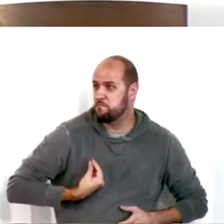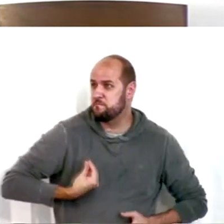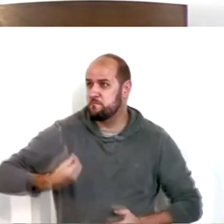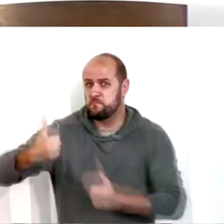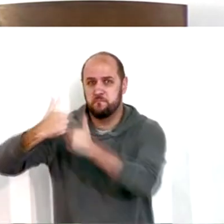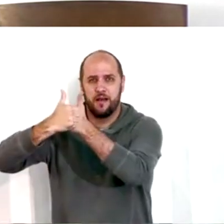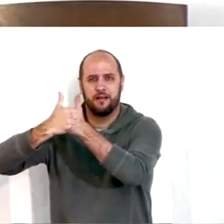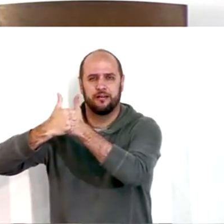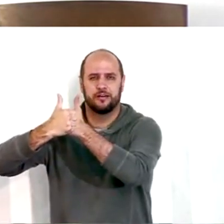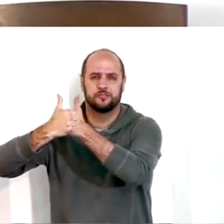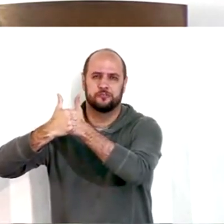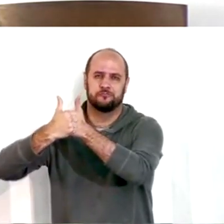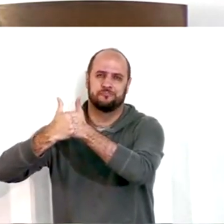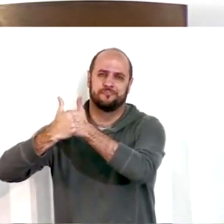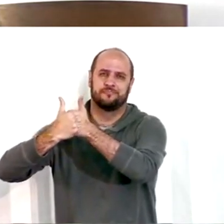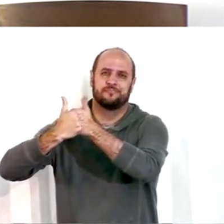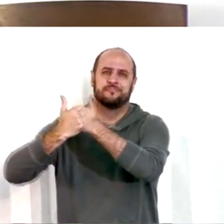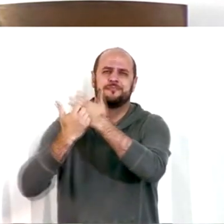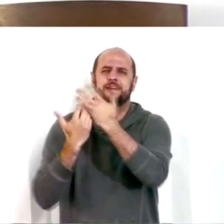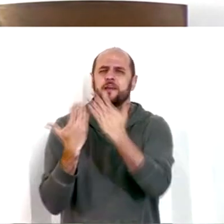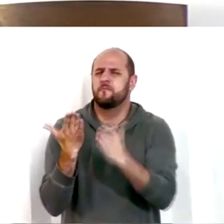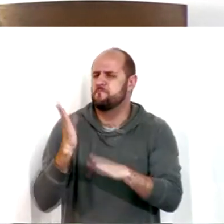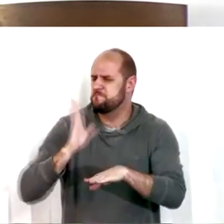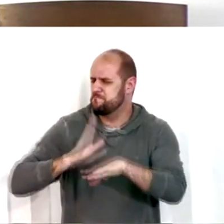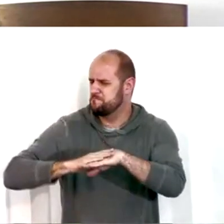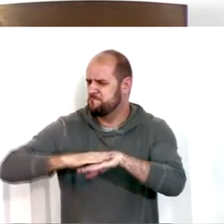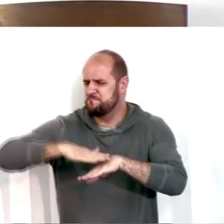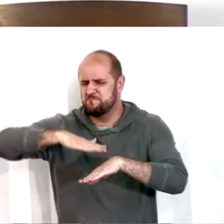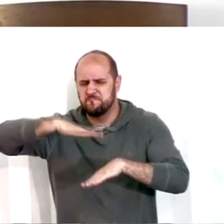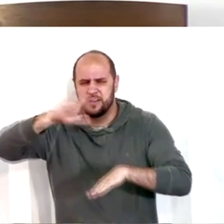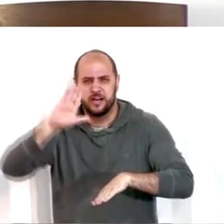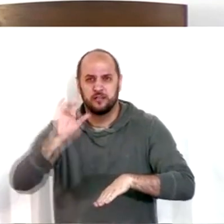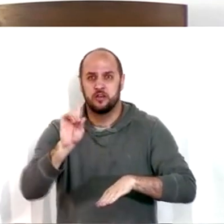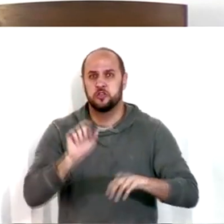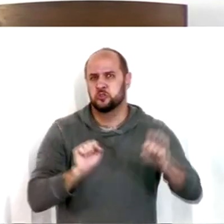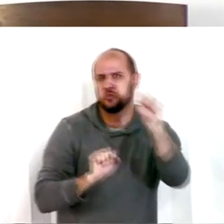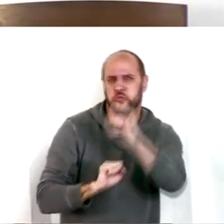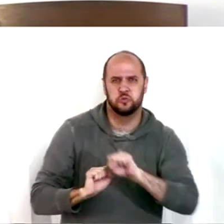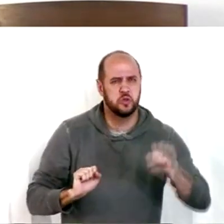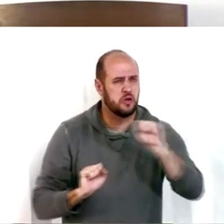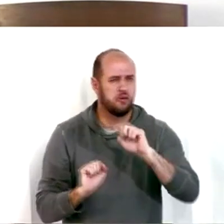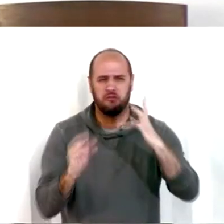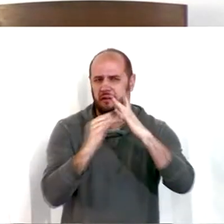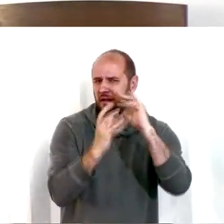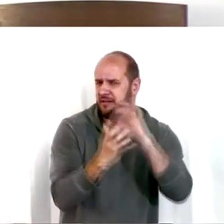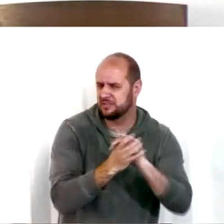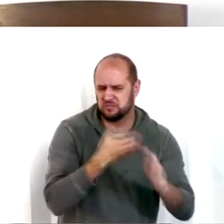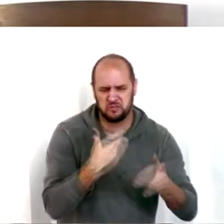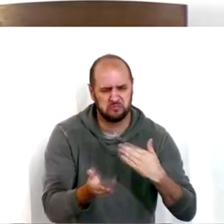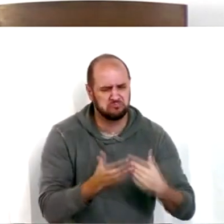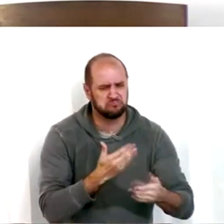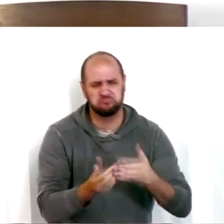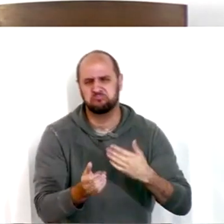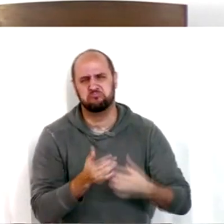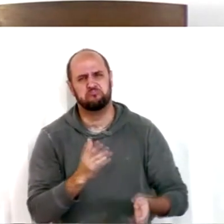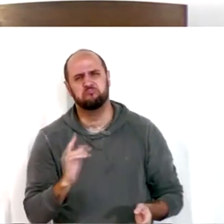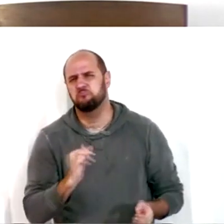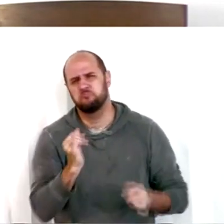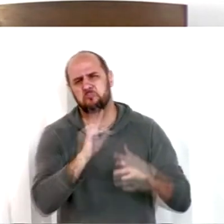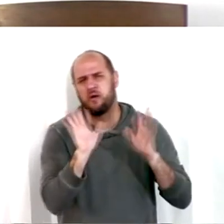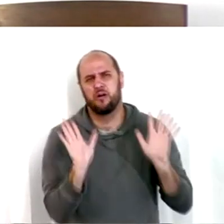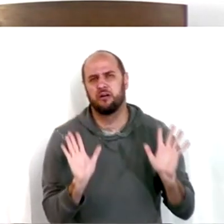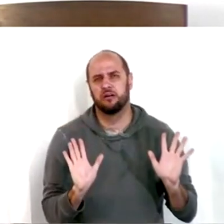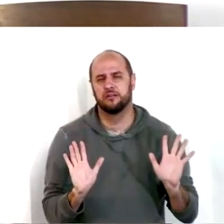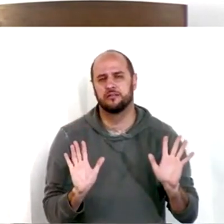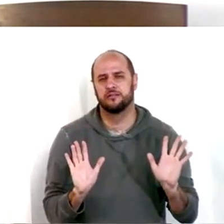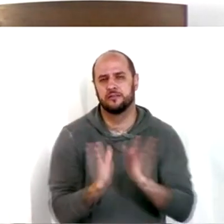dele. E isso transcende a solteirice ou a vida conjugal.